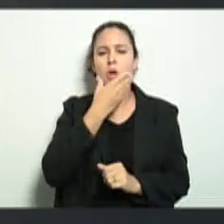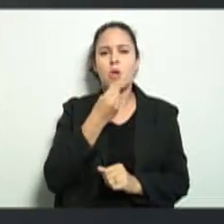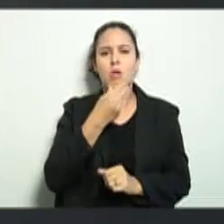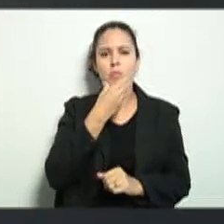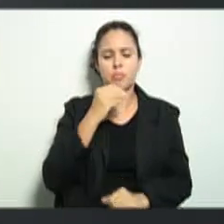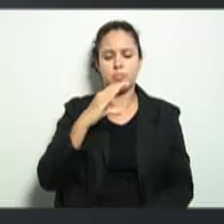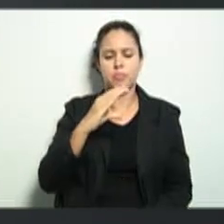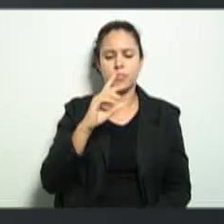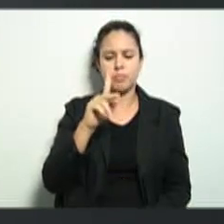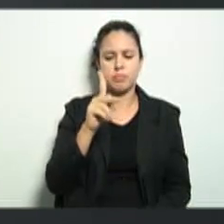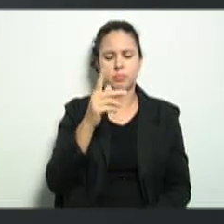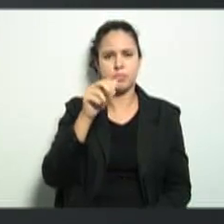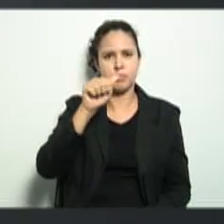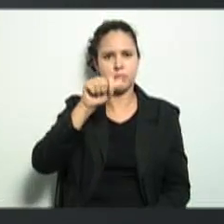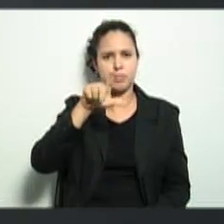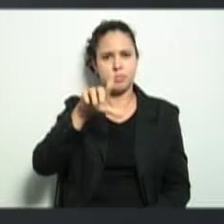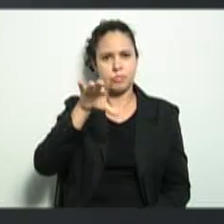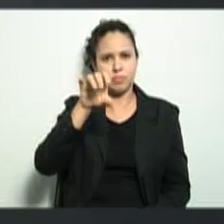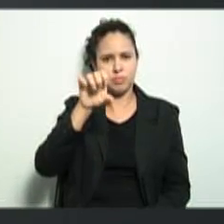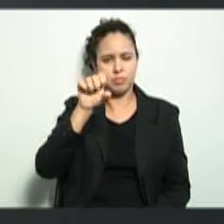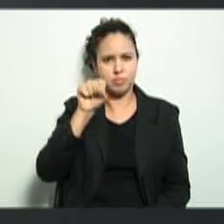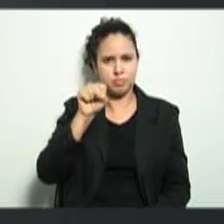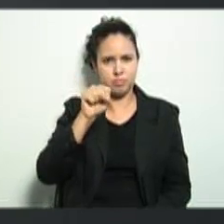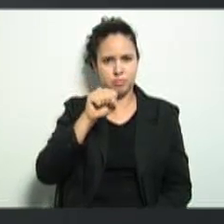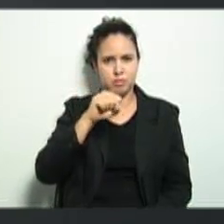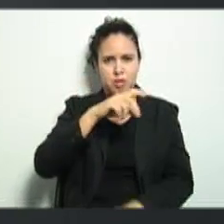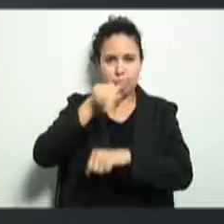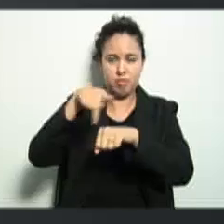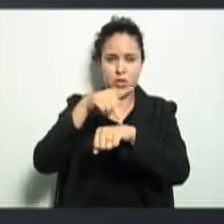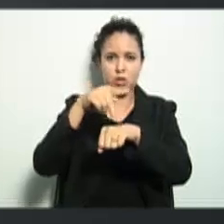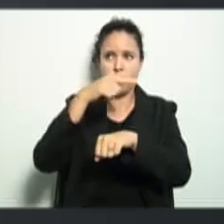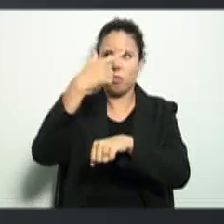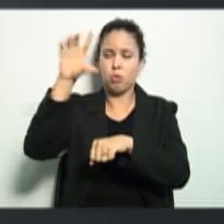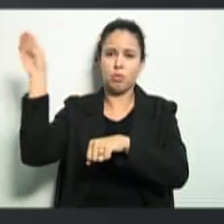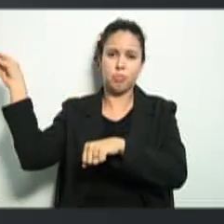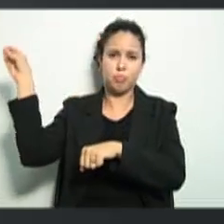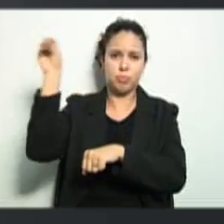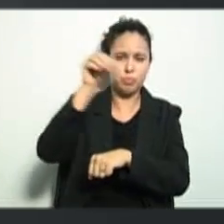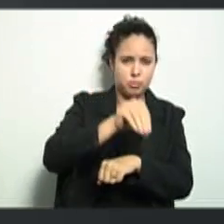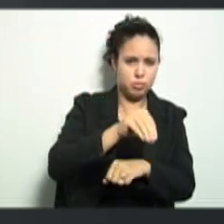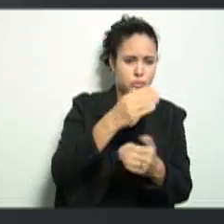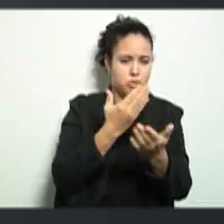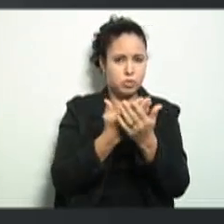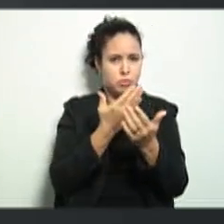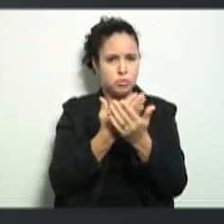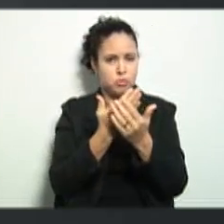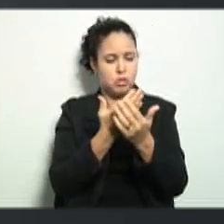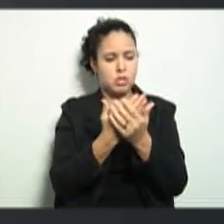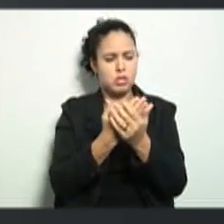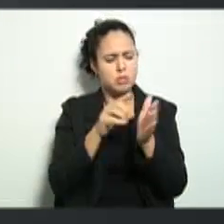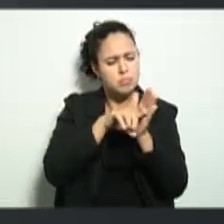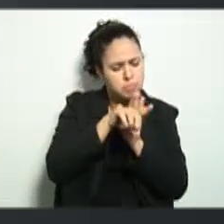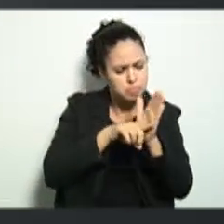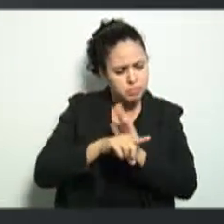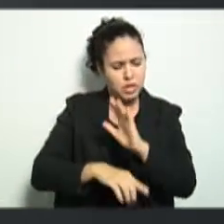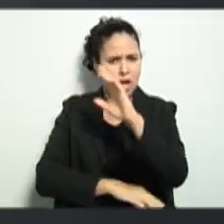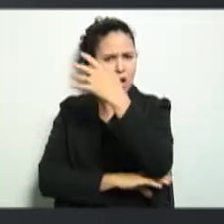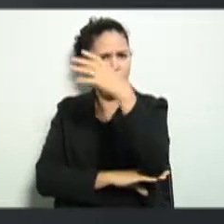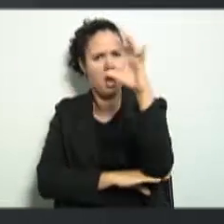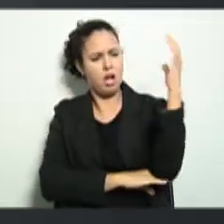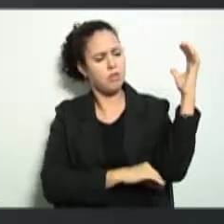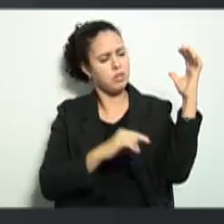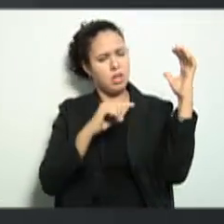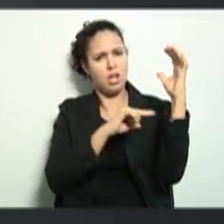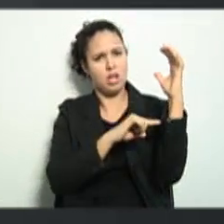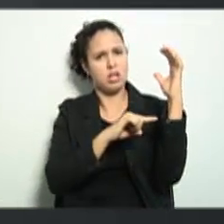Condamine veio para a Amazônia estudar as propriedades autocicatrizantes de uma árvore nativa da região, a seringueira. Ele